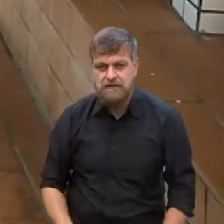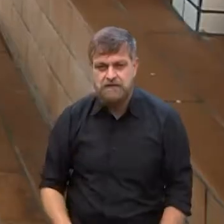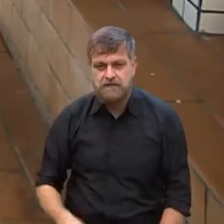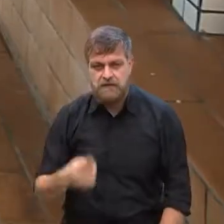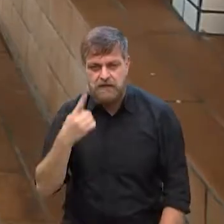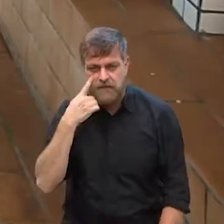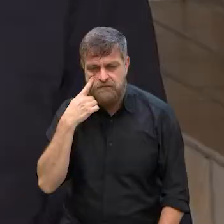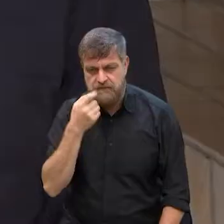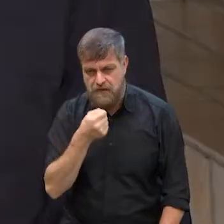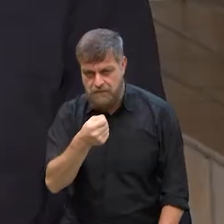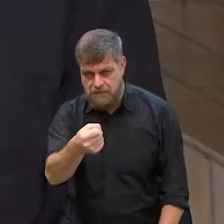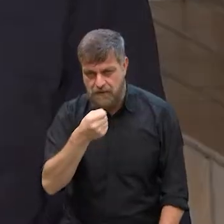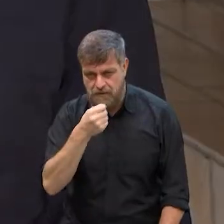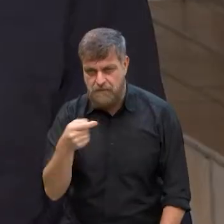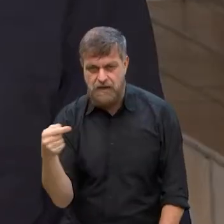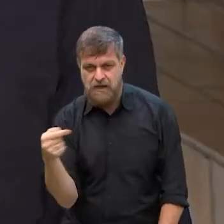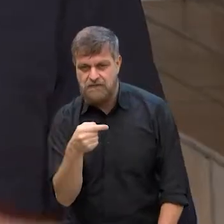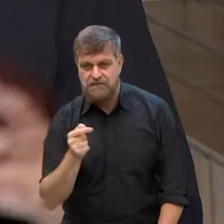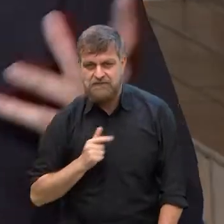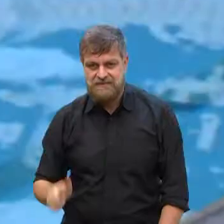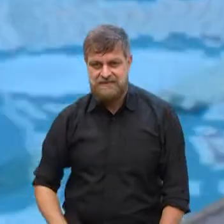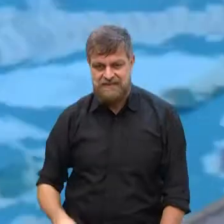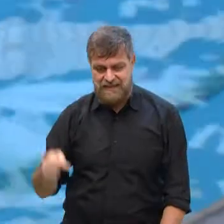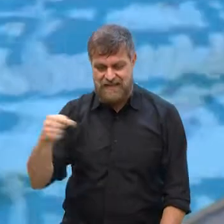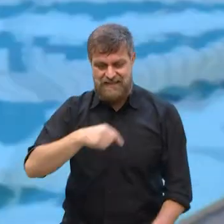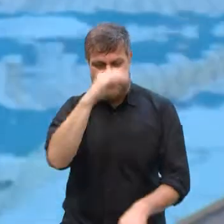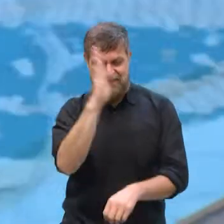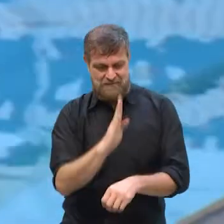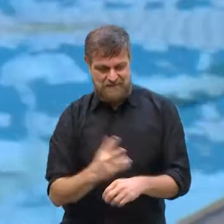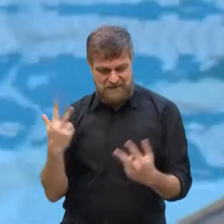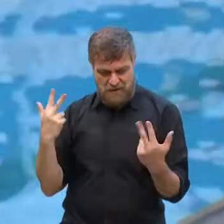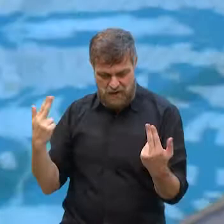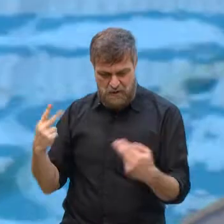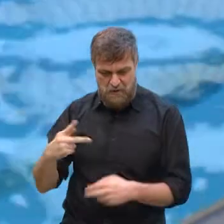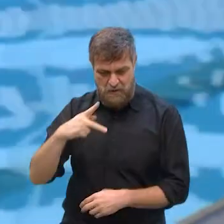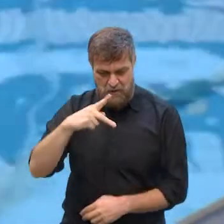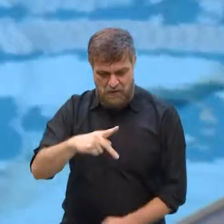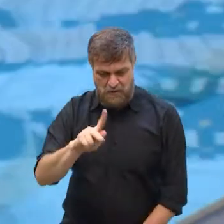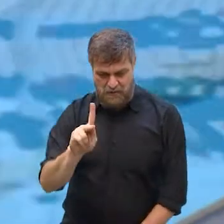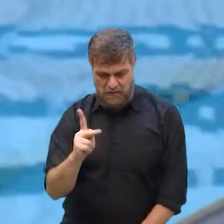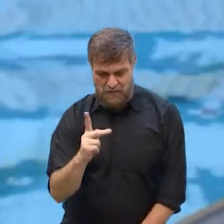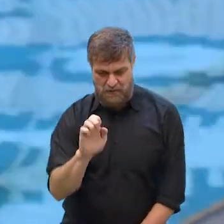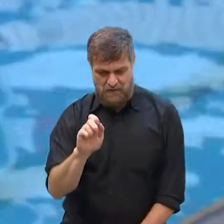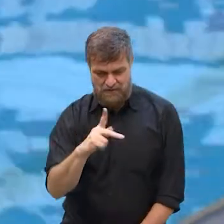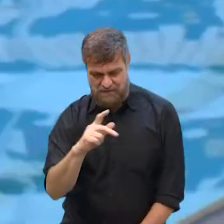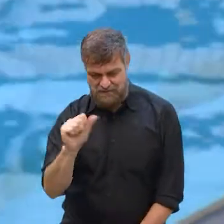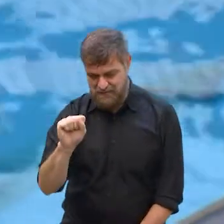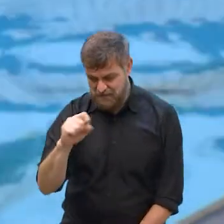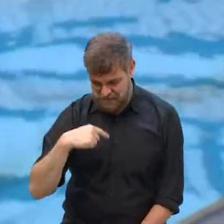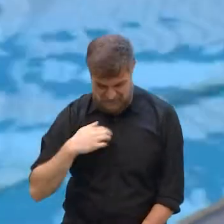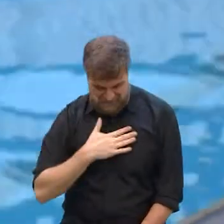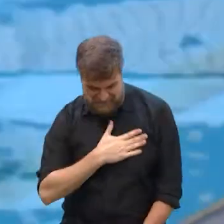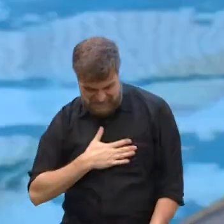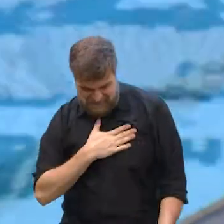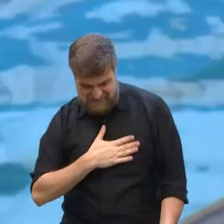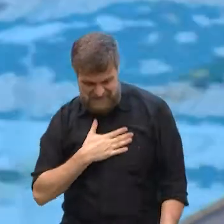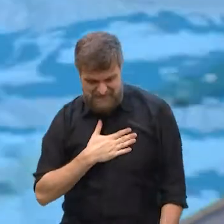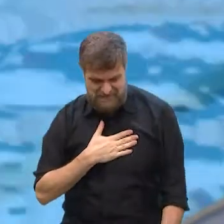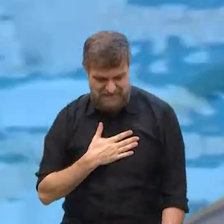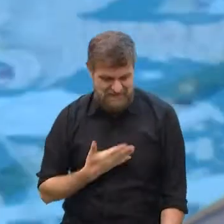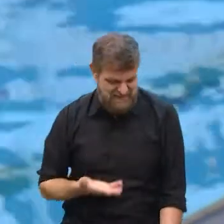algumas reportagens que você é chamado de Phelps brasileiro. Isso é algo que você gosta, que você... ou deixa isso de